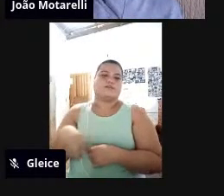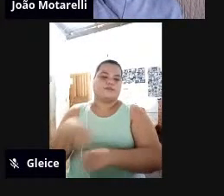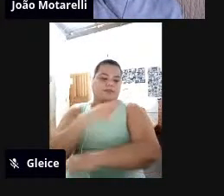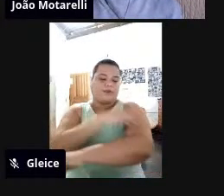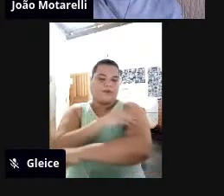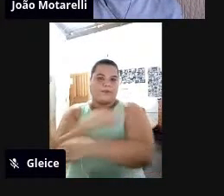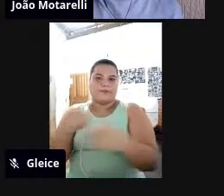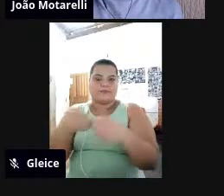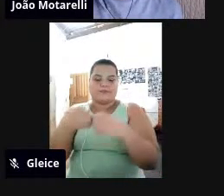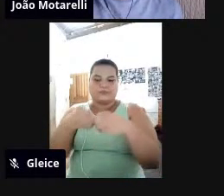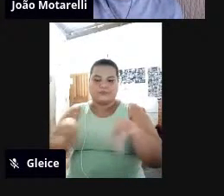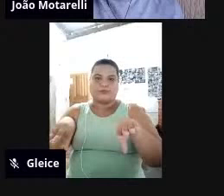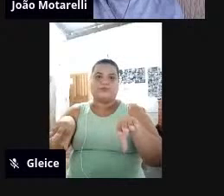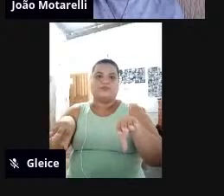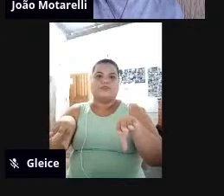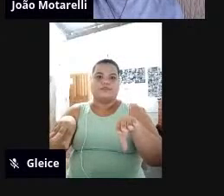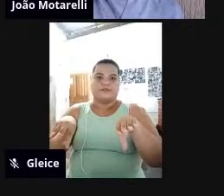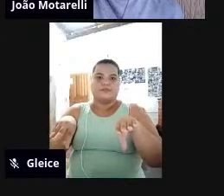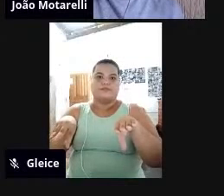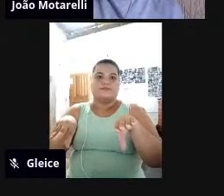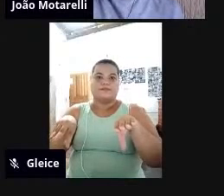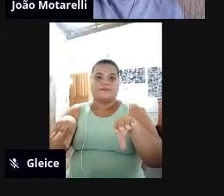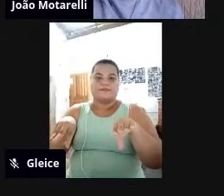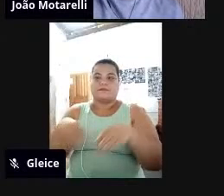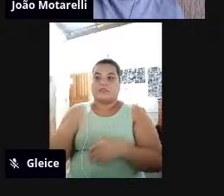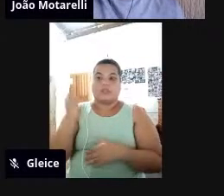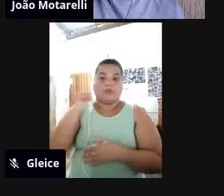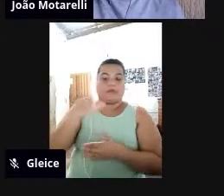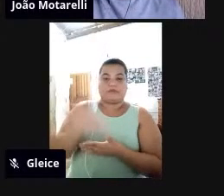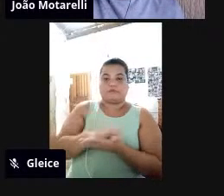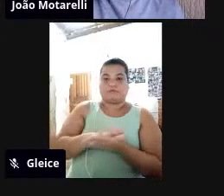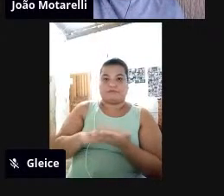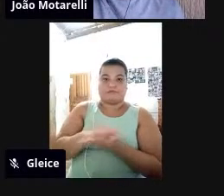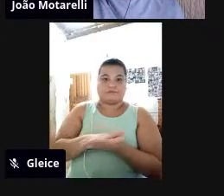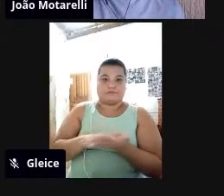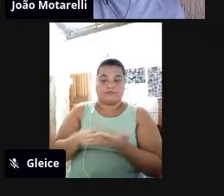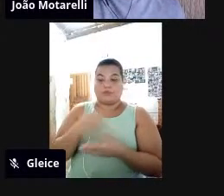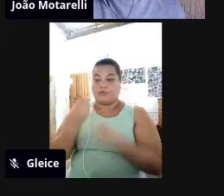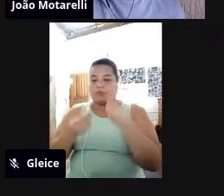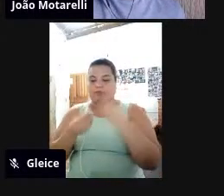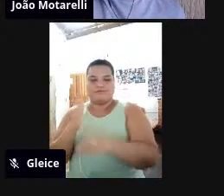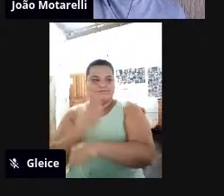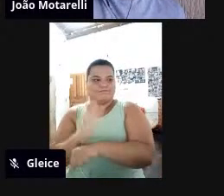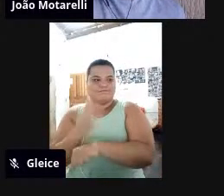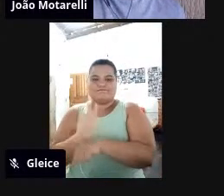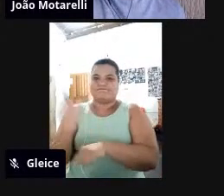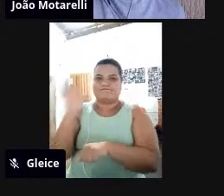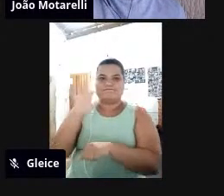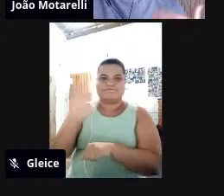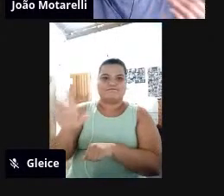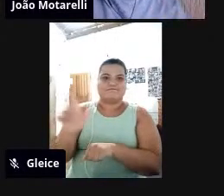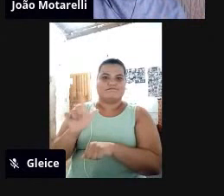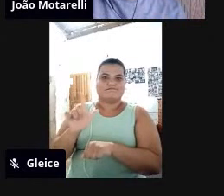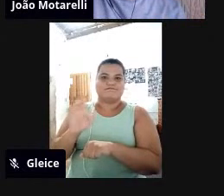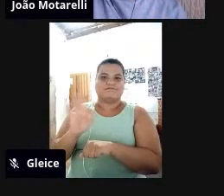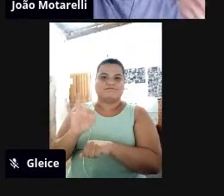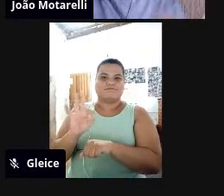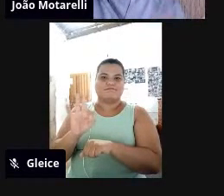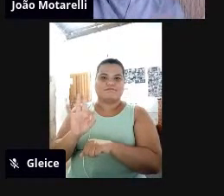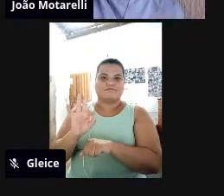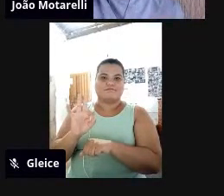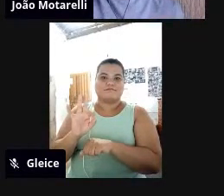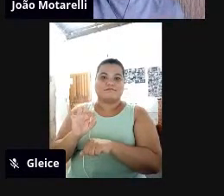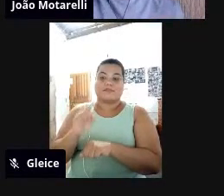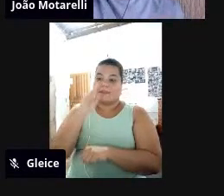ter prejuízos da sua performance, não consiga atender ao volume de treinamento. Ou seja, tem mais riscos do